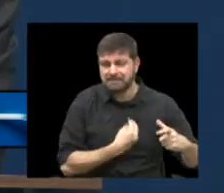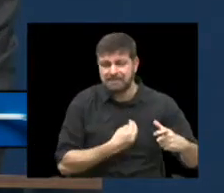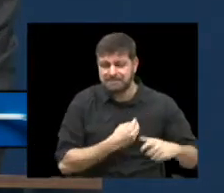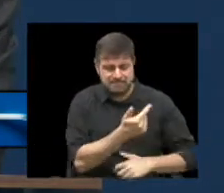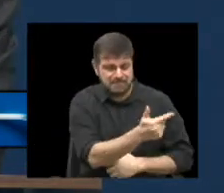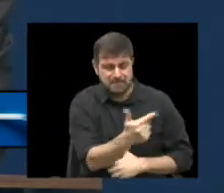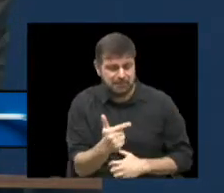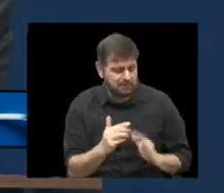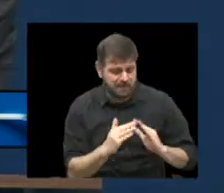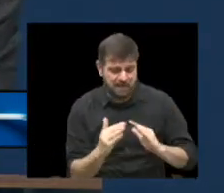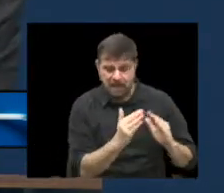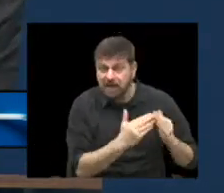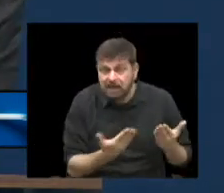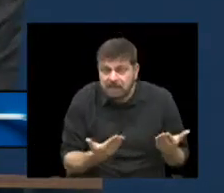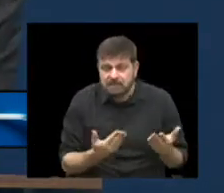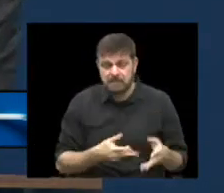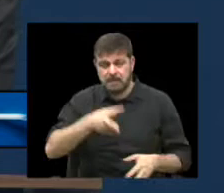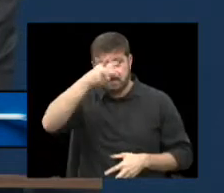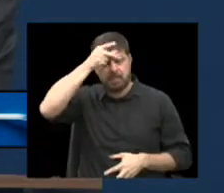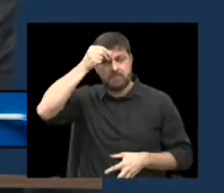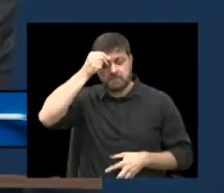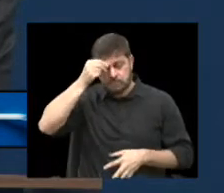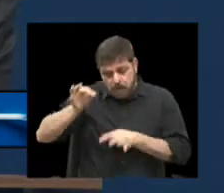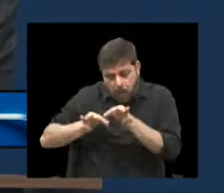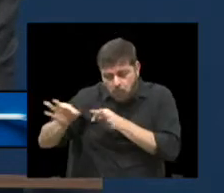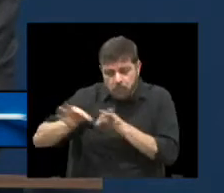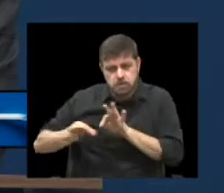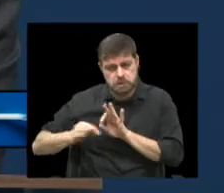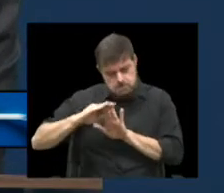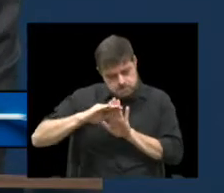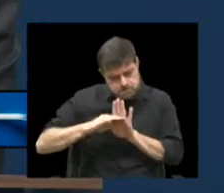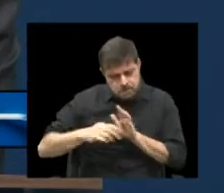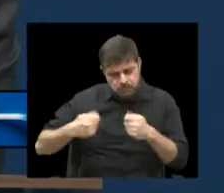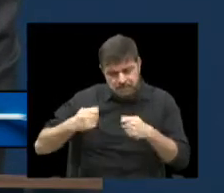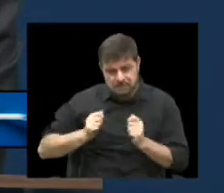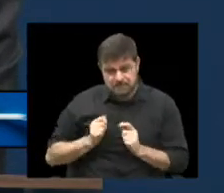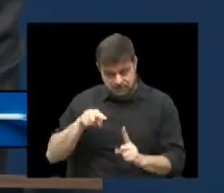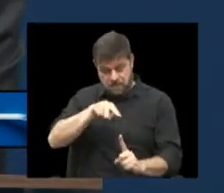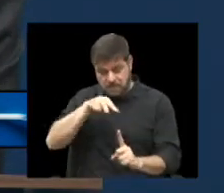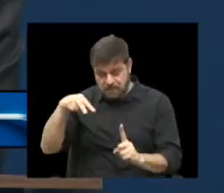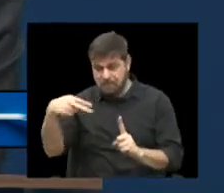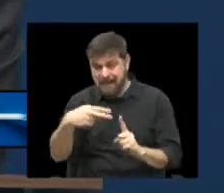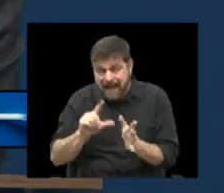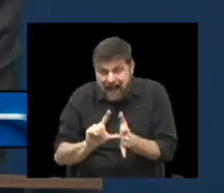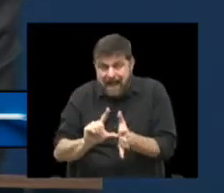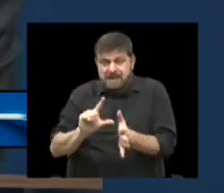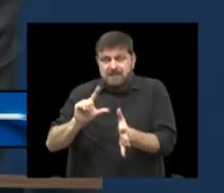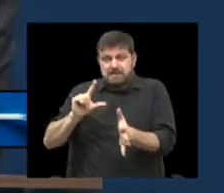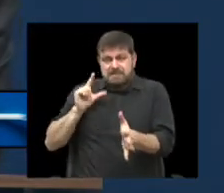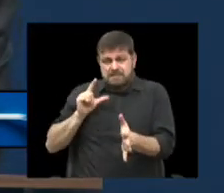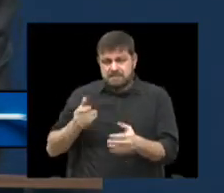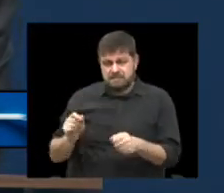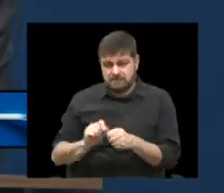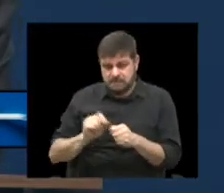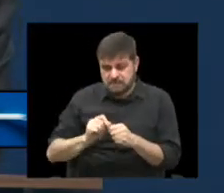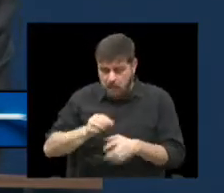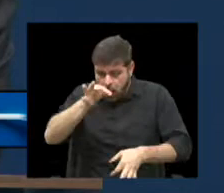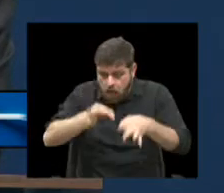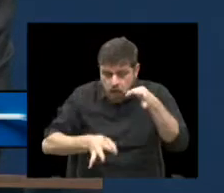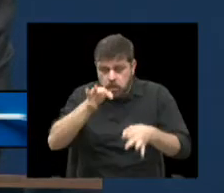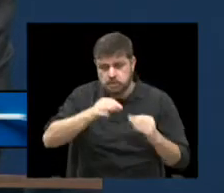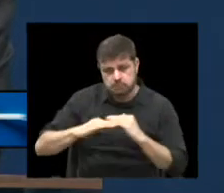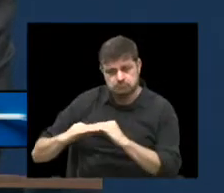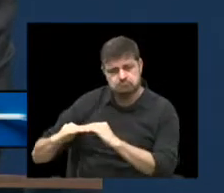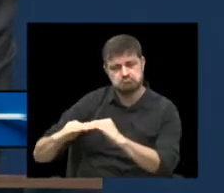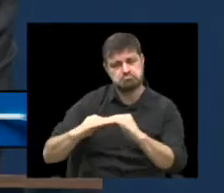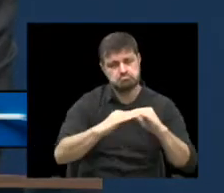que venha a abordar o desenvolvimento urbano da cidade, dentro de uma perspectiva, antes de mais nada, de promoção da justiça social